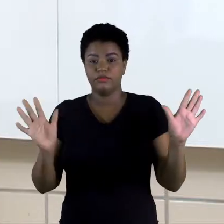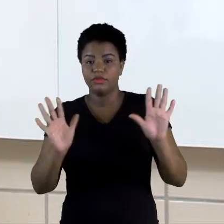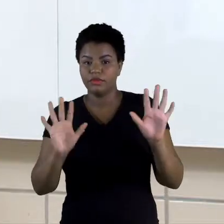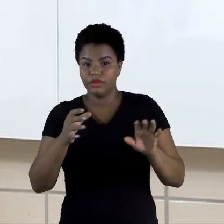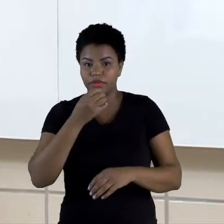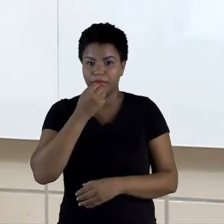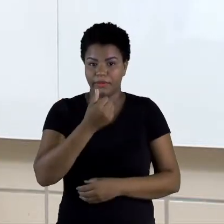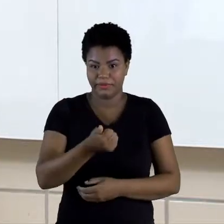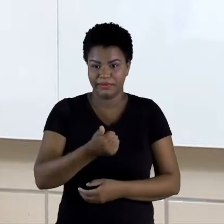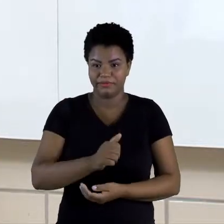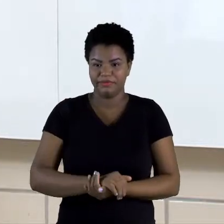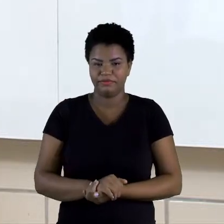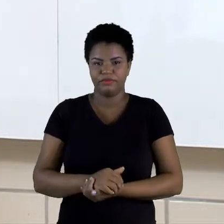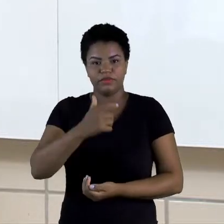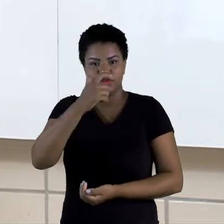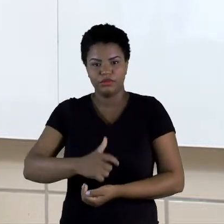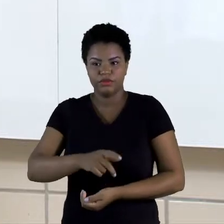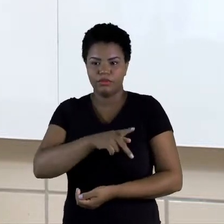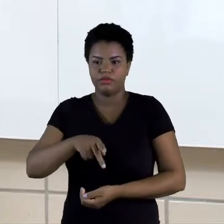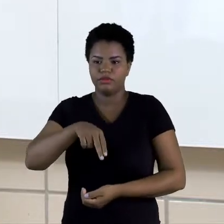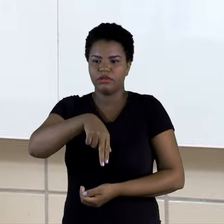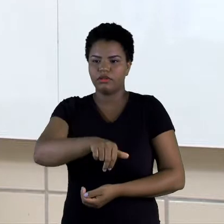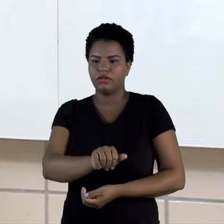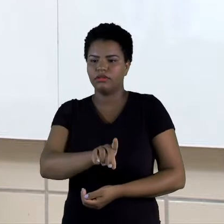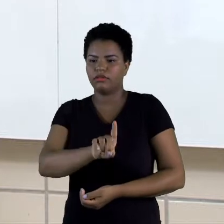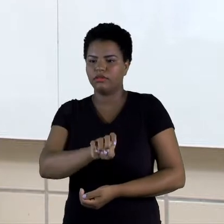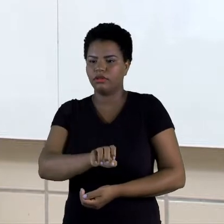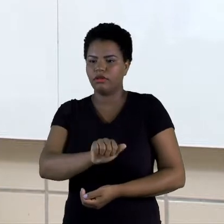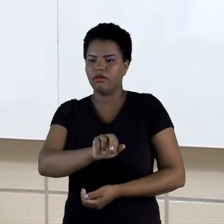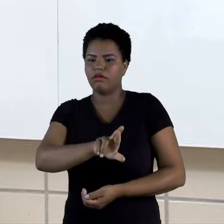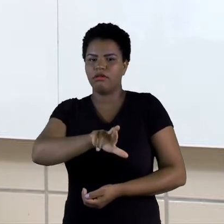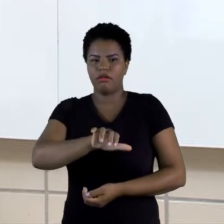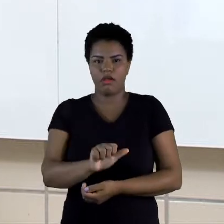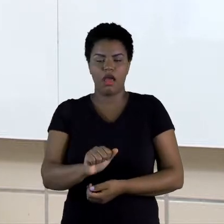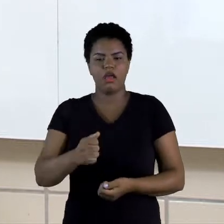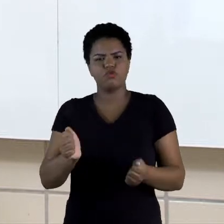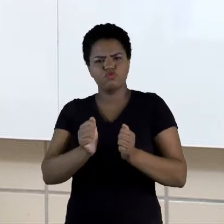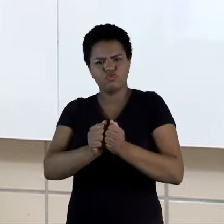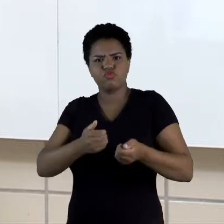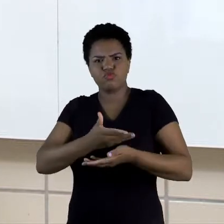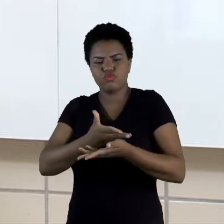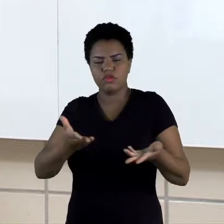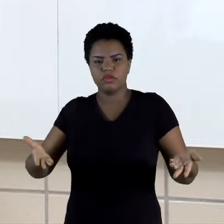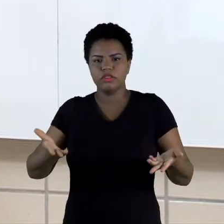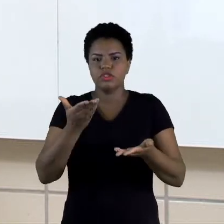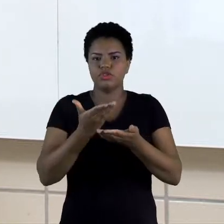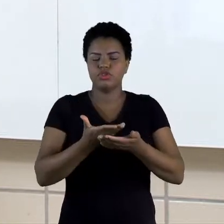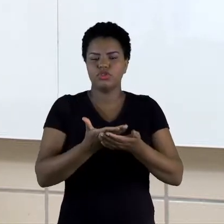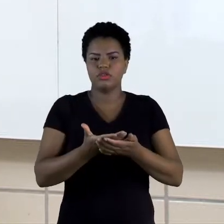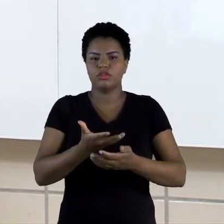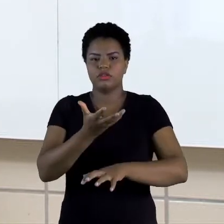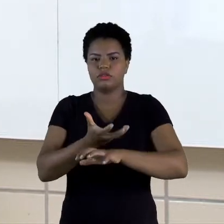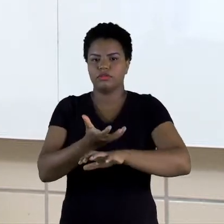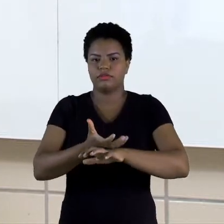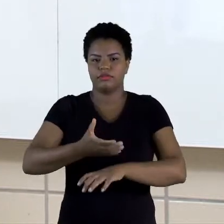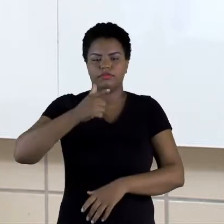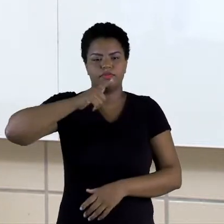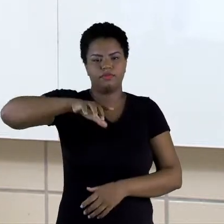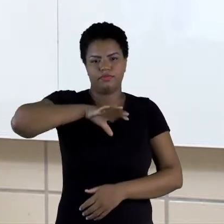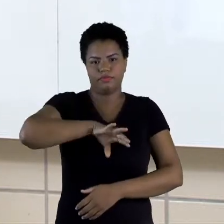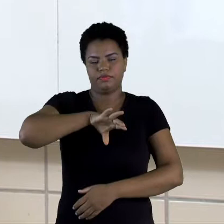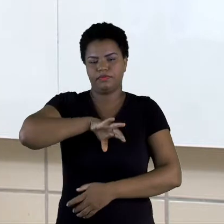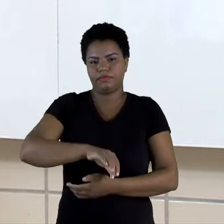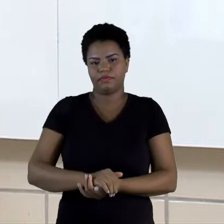tudo bem? Eu sou a professora Nandeara, vou estar com vocês para trabalhar o componente curricular de língua